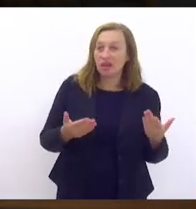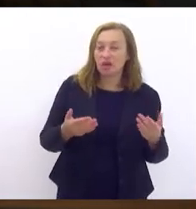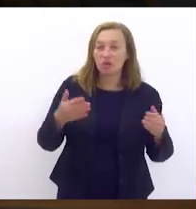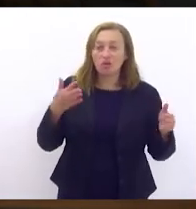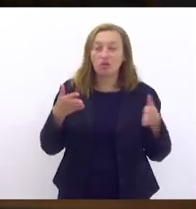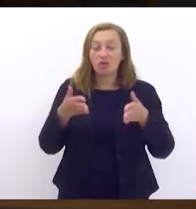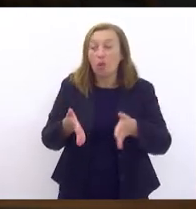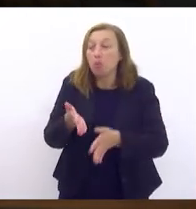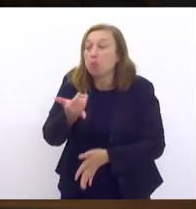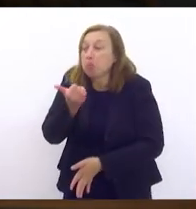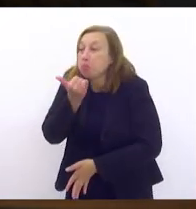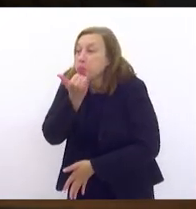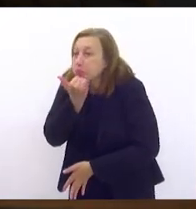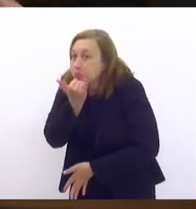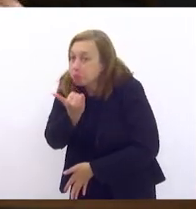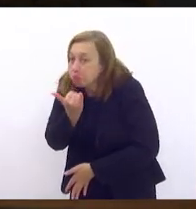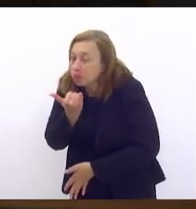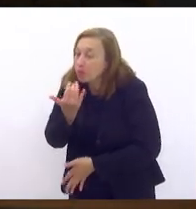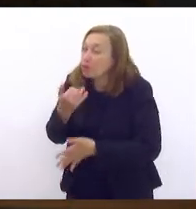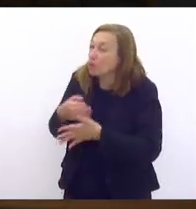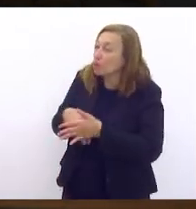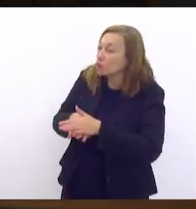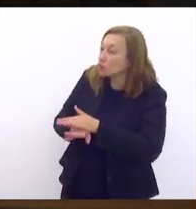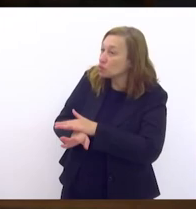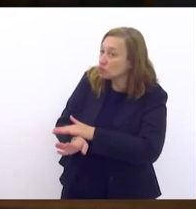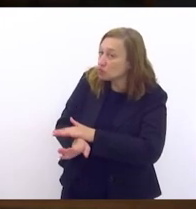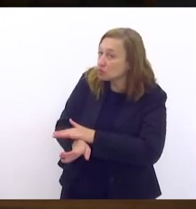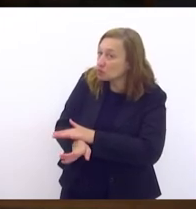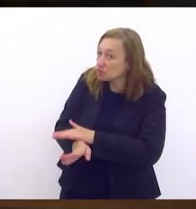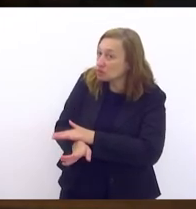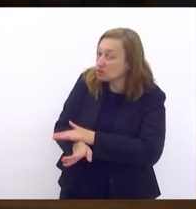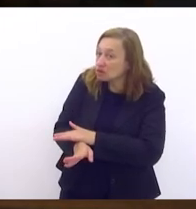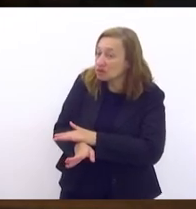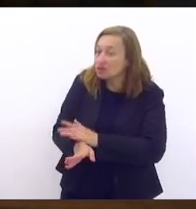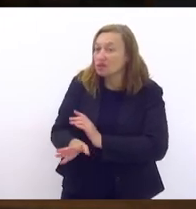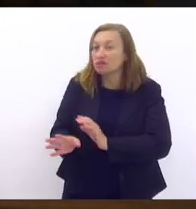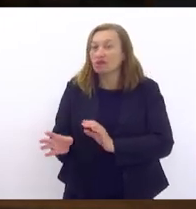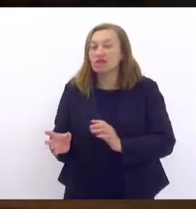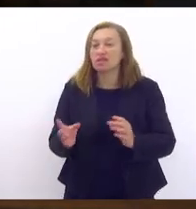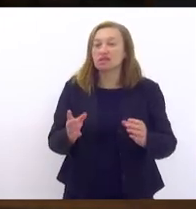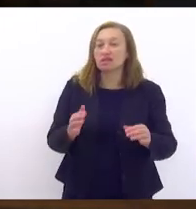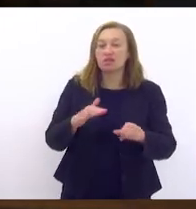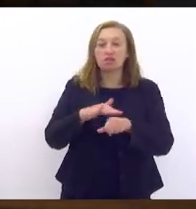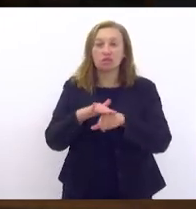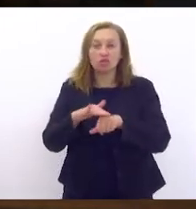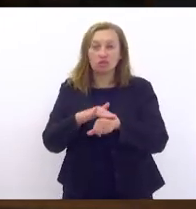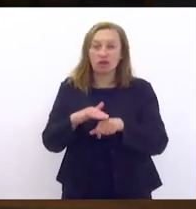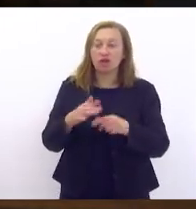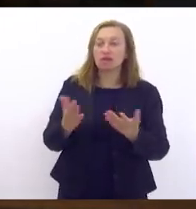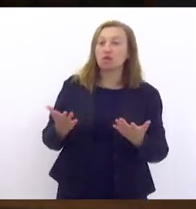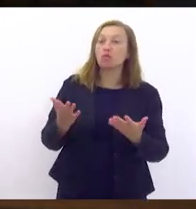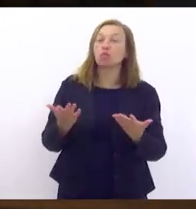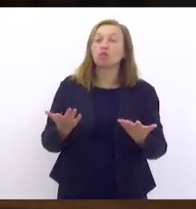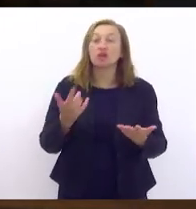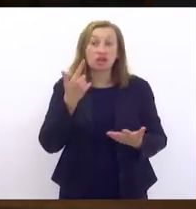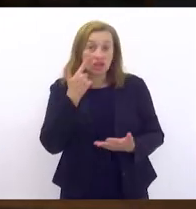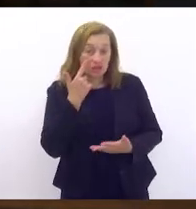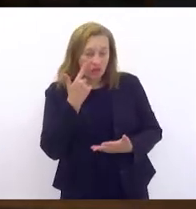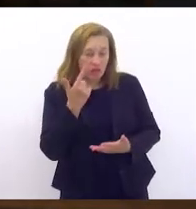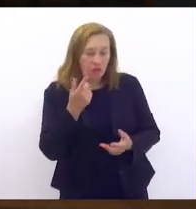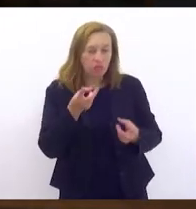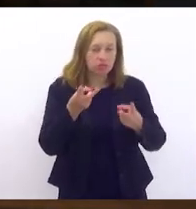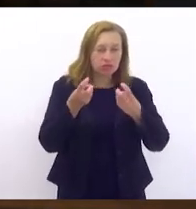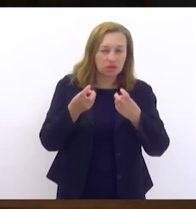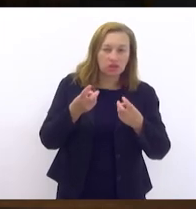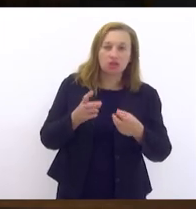desculpa que eu eu costumo fazer intervenções bom eu que a gente verifica